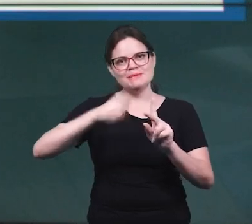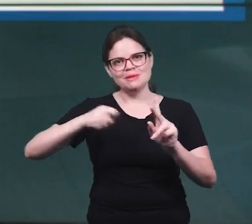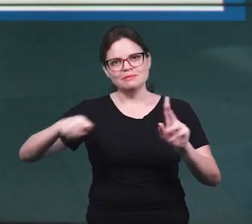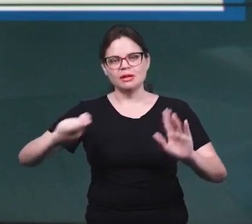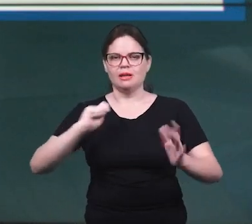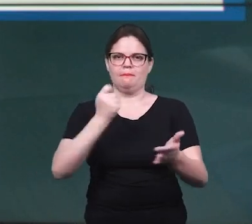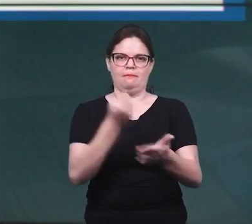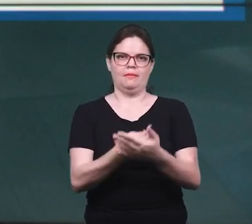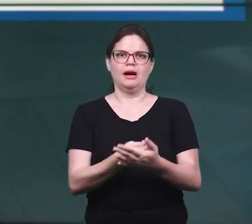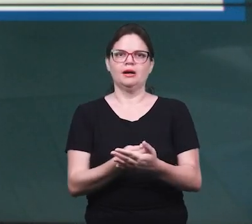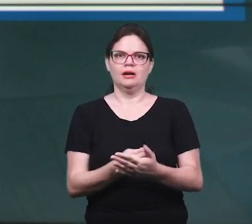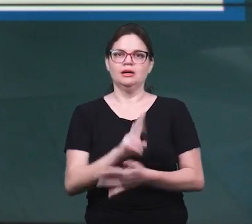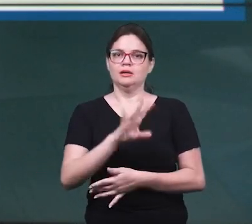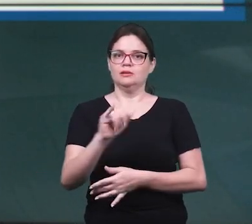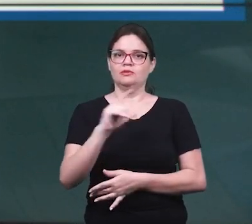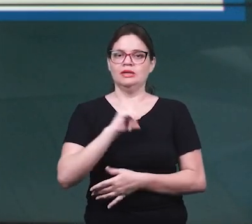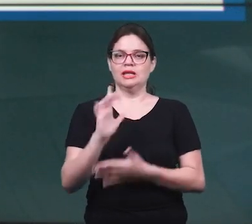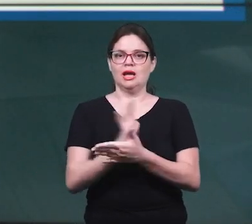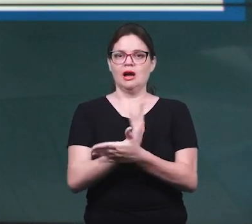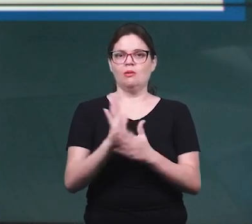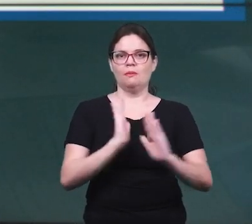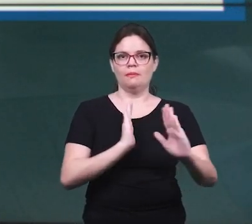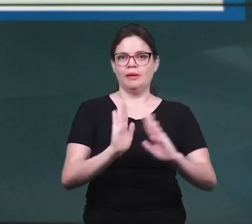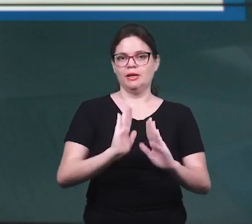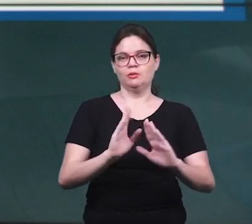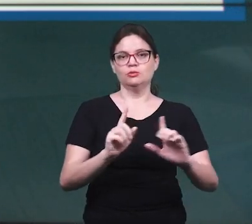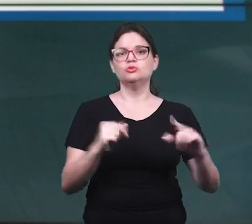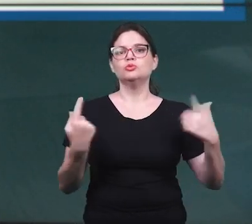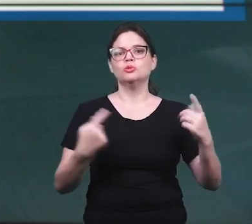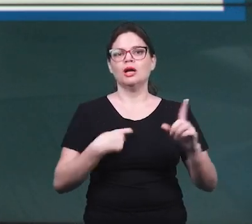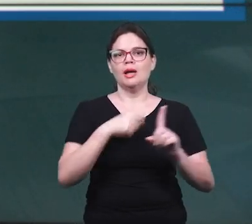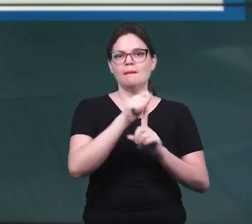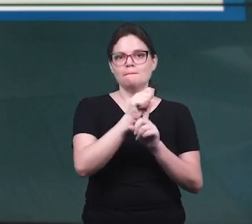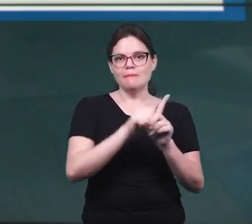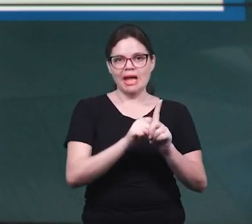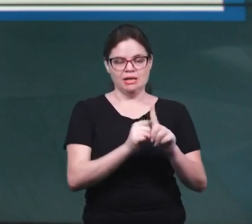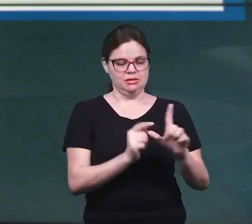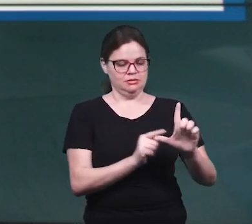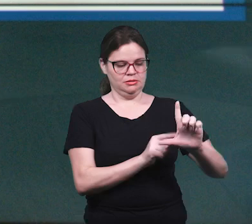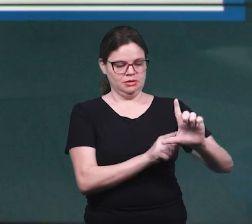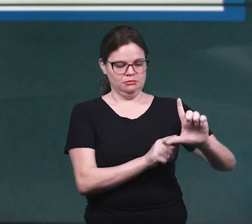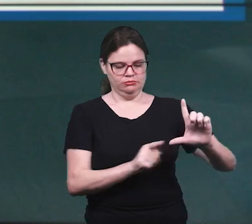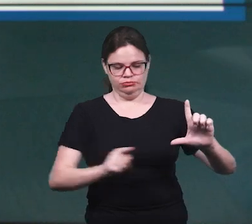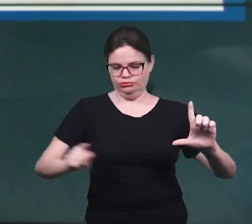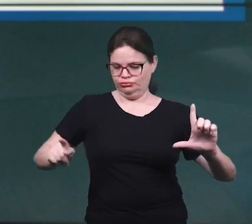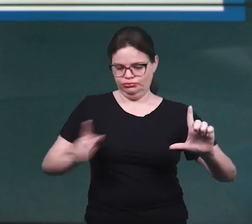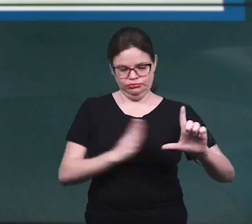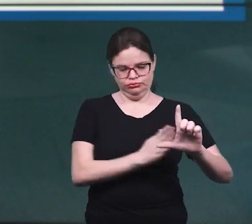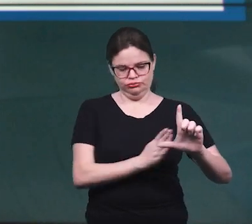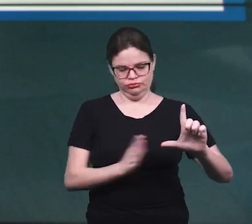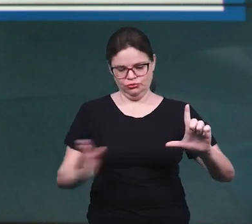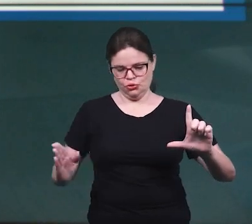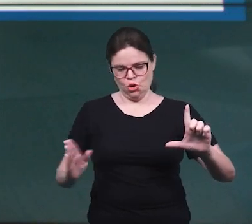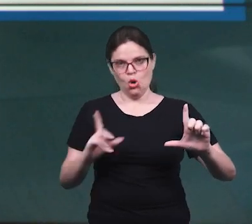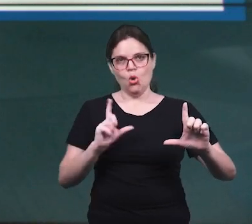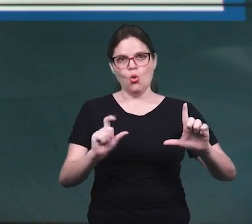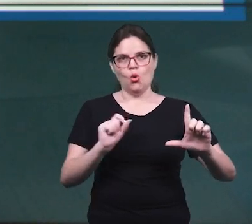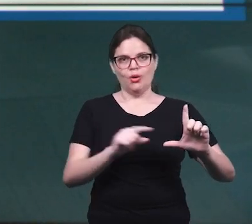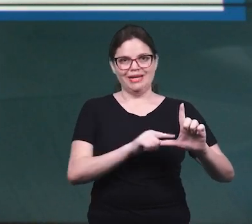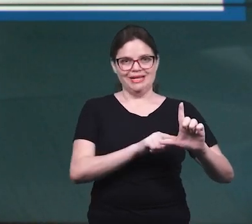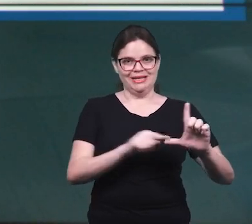certo momento do mês, do período, do tempo que você está medindo, que o que você